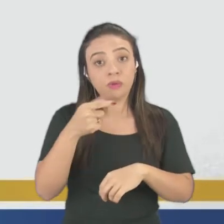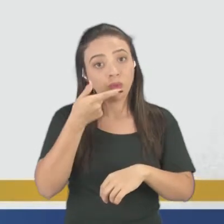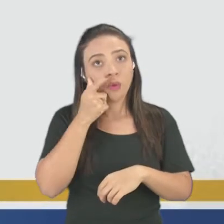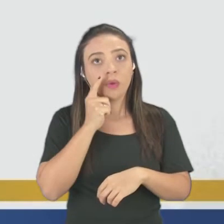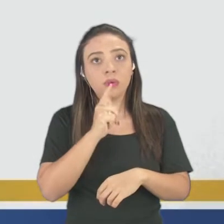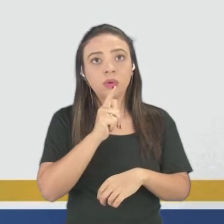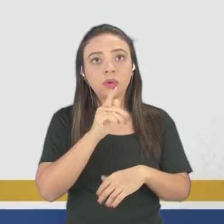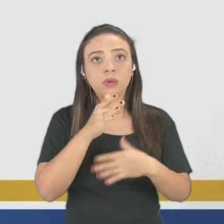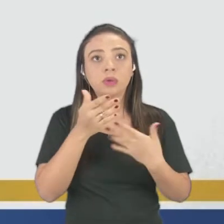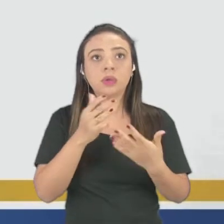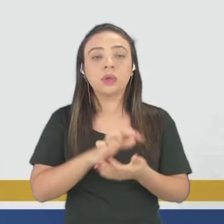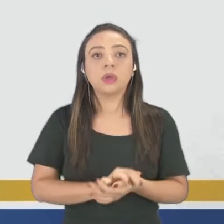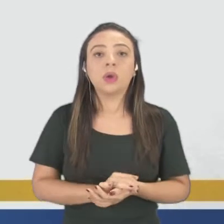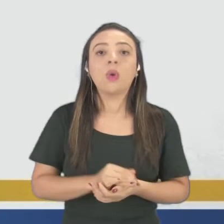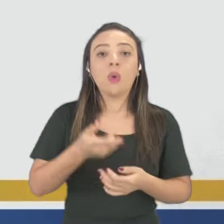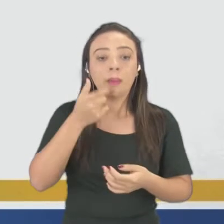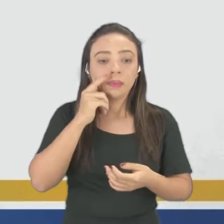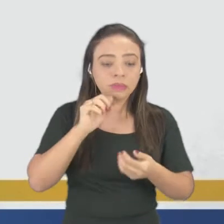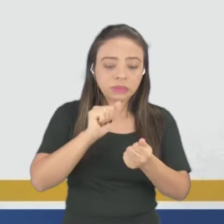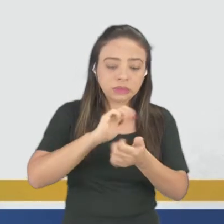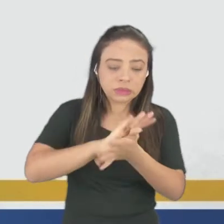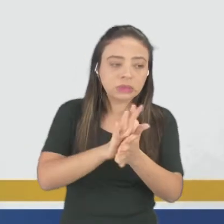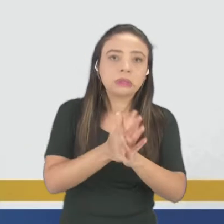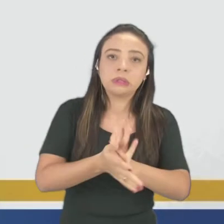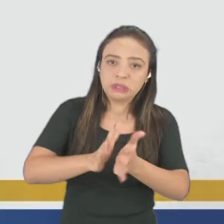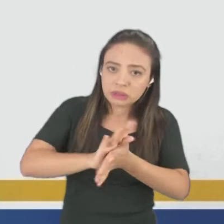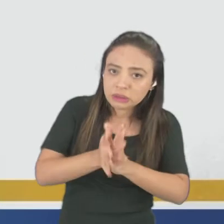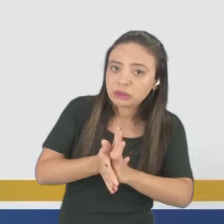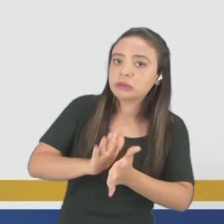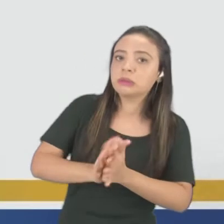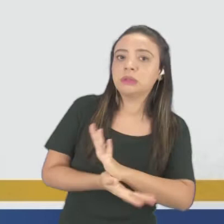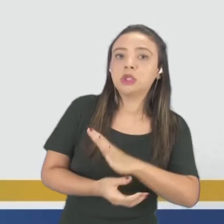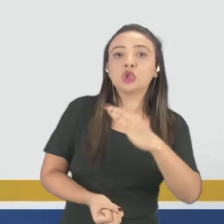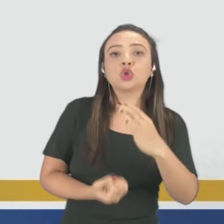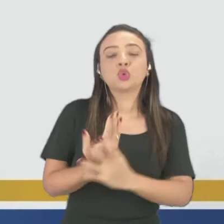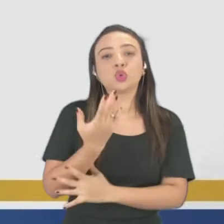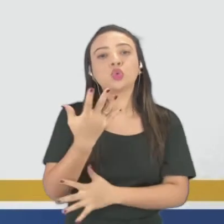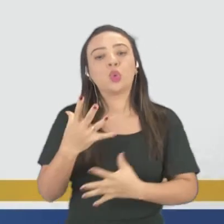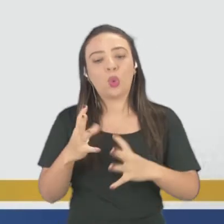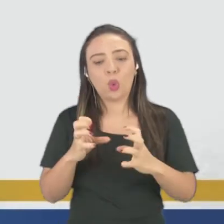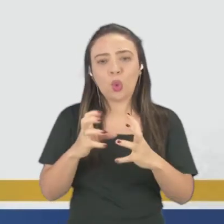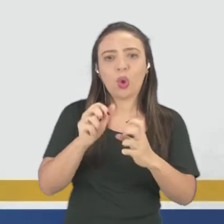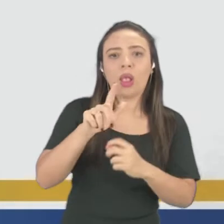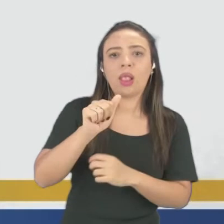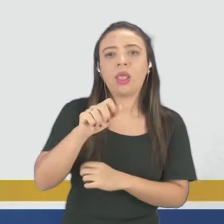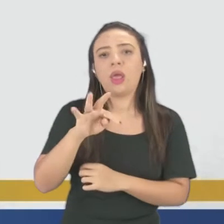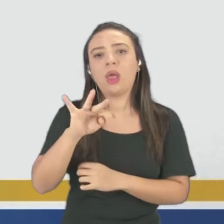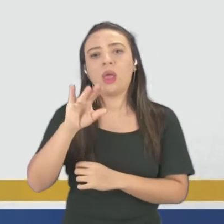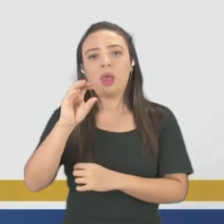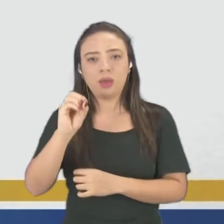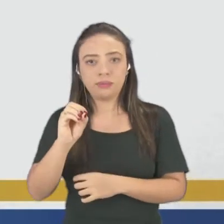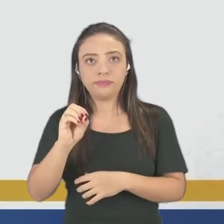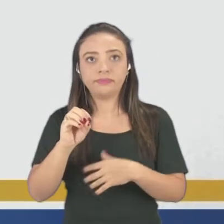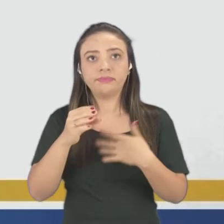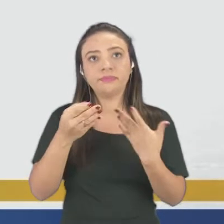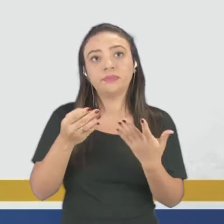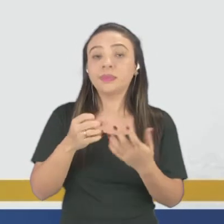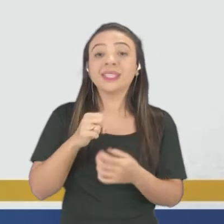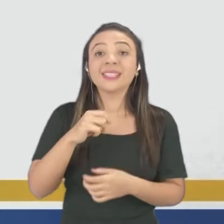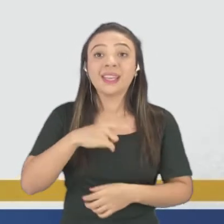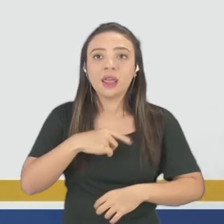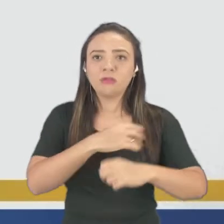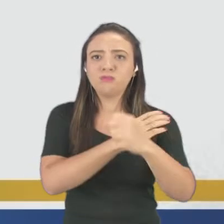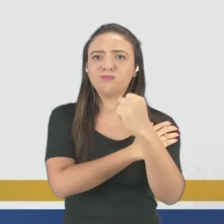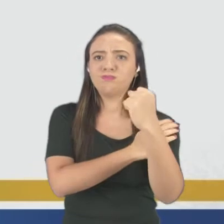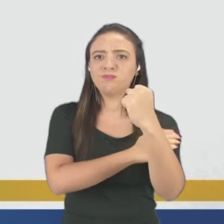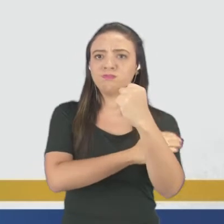o organismo começa a quebrar a glicose sozinha e produzir ácido lático quando essa molécula se encontra em excesso